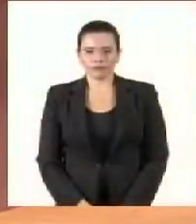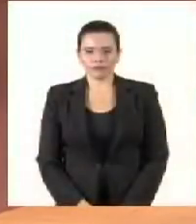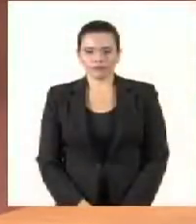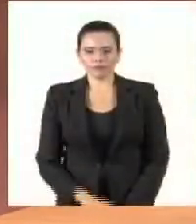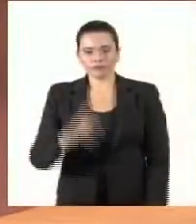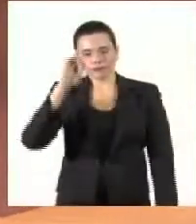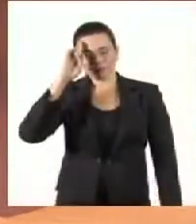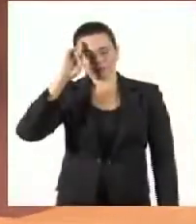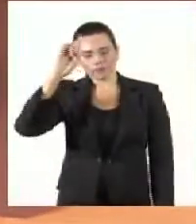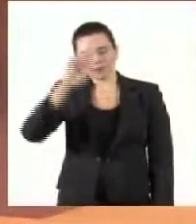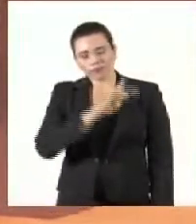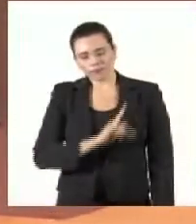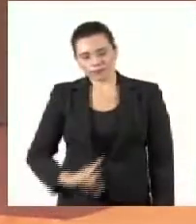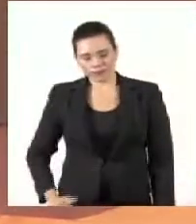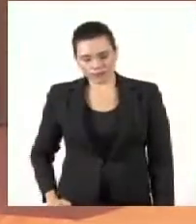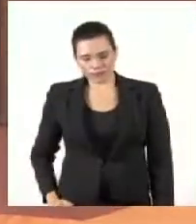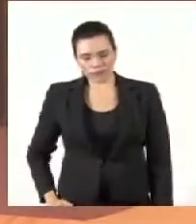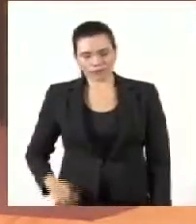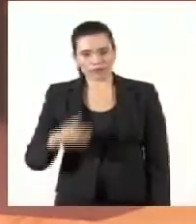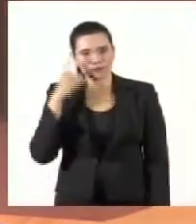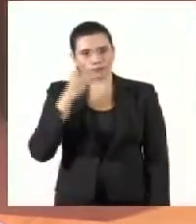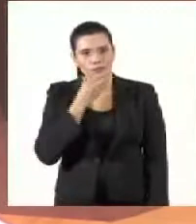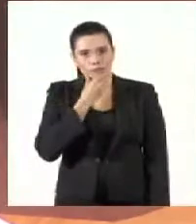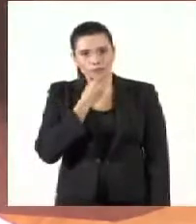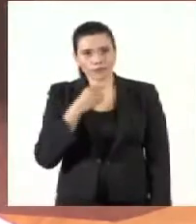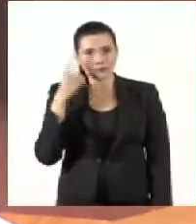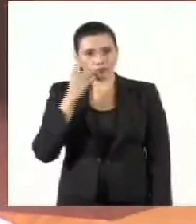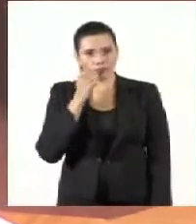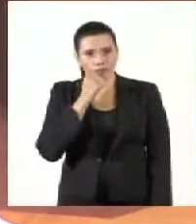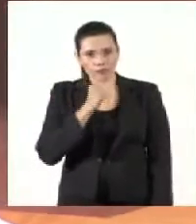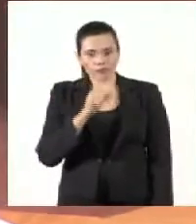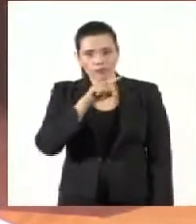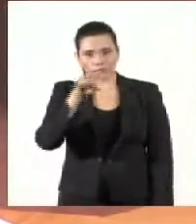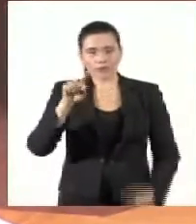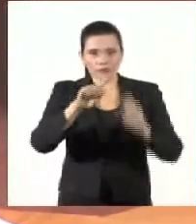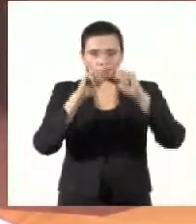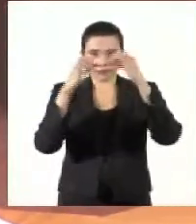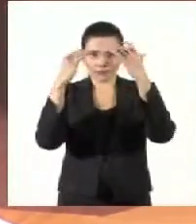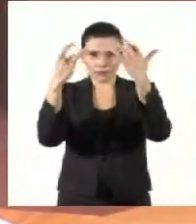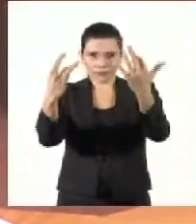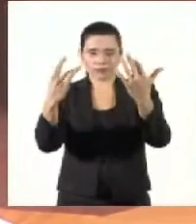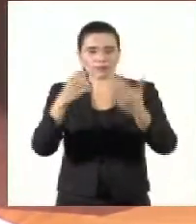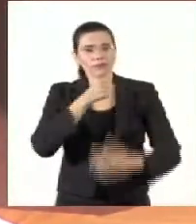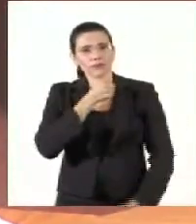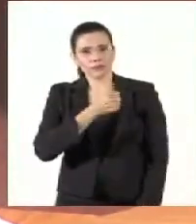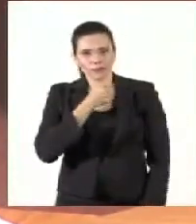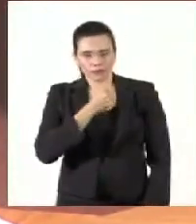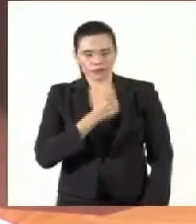Senhor presidente, senhoras e senhores deputados, galeria, imprensa,